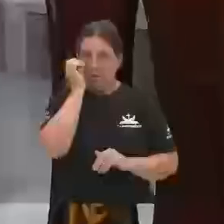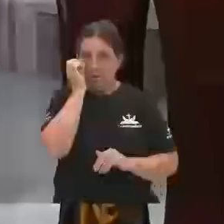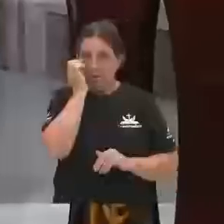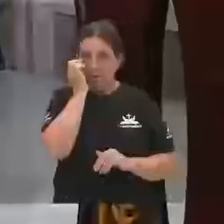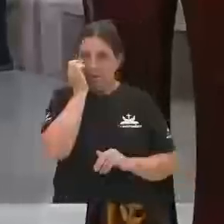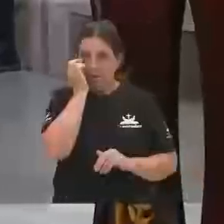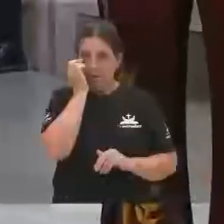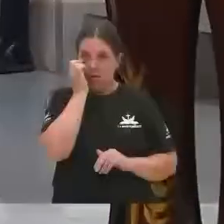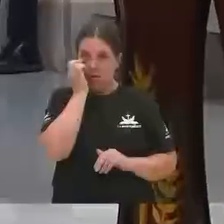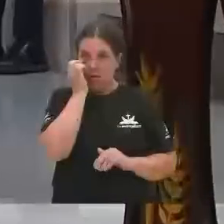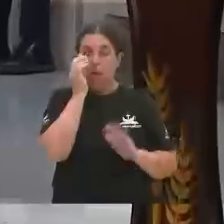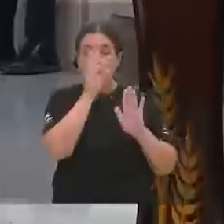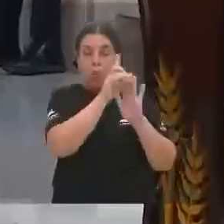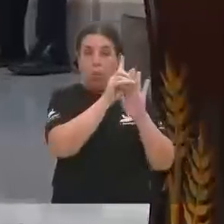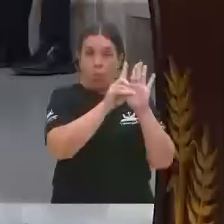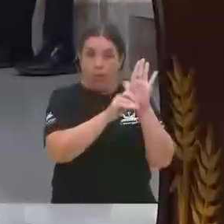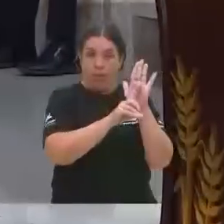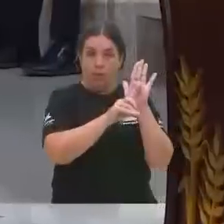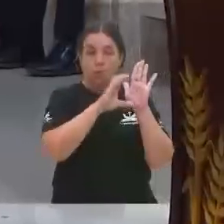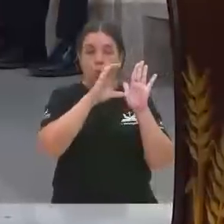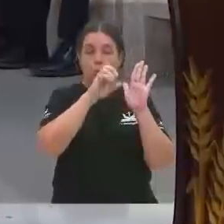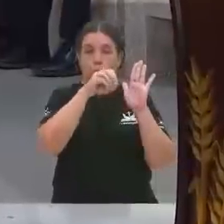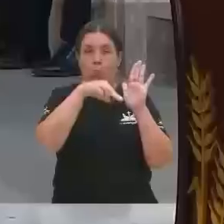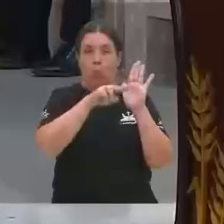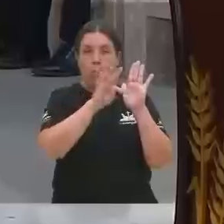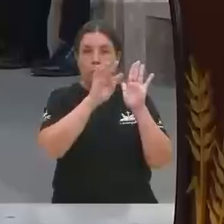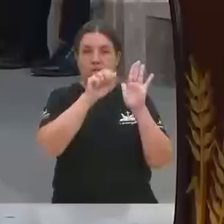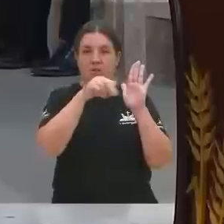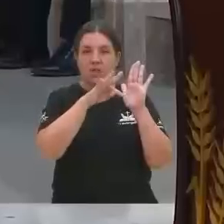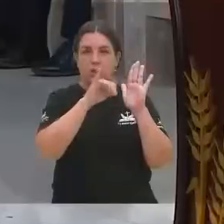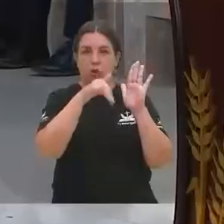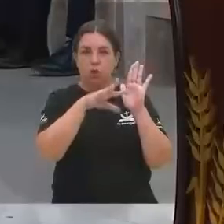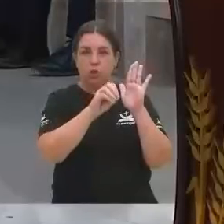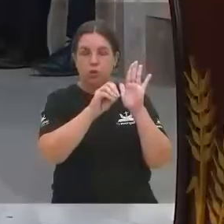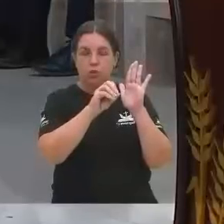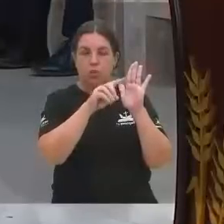do documento de Constantino o Egito